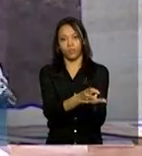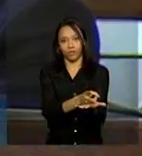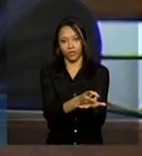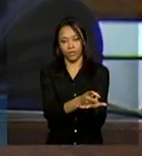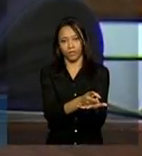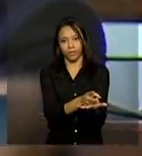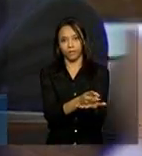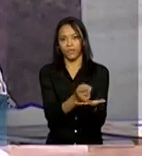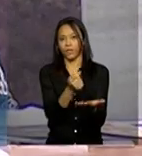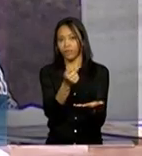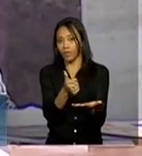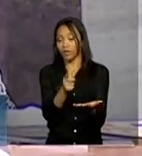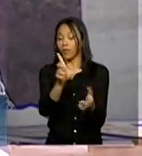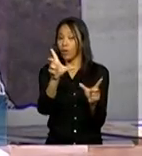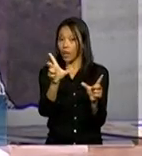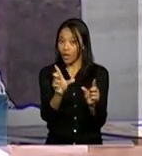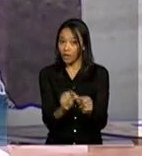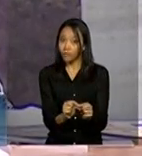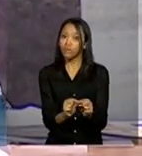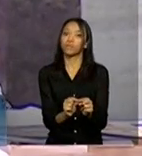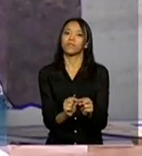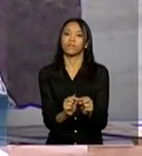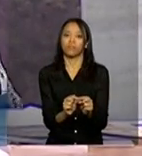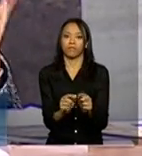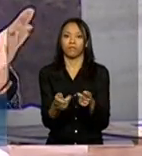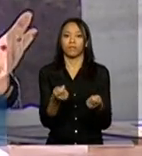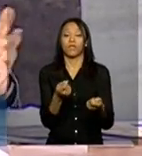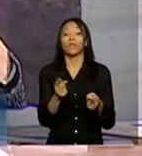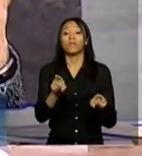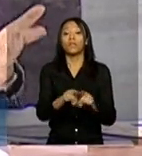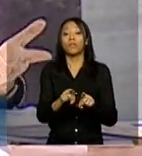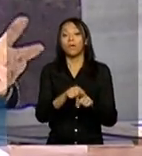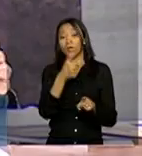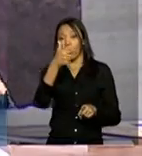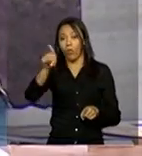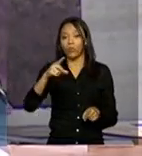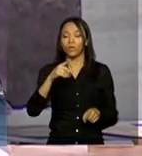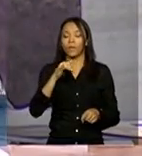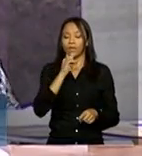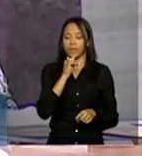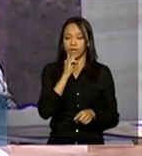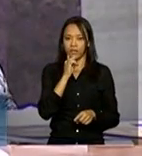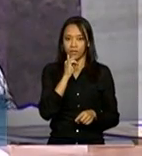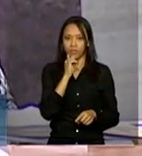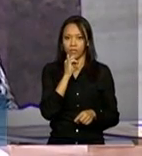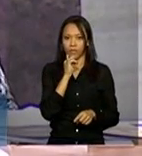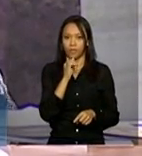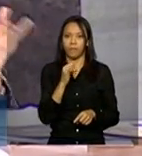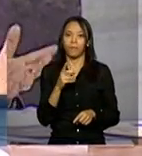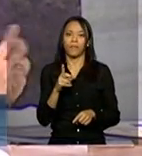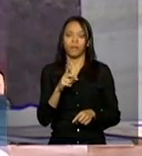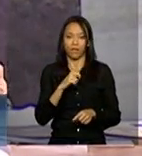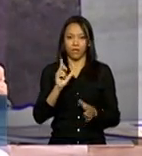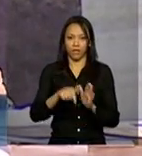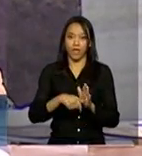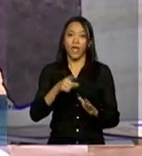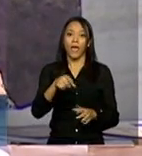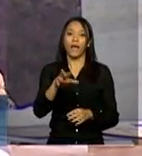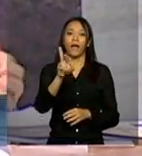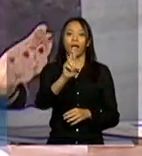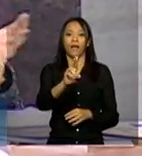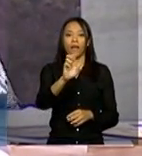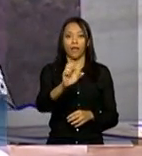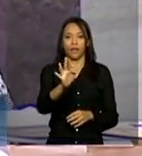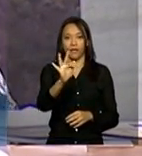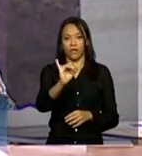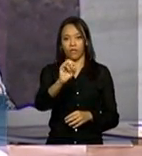uma redução quase que pela metade de desembolso nessas obras. Como também um outro exemplo disso, que é a refinaria Abreu e